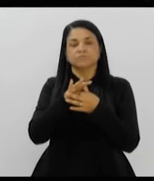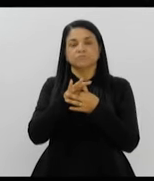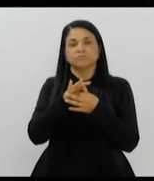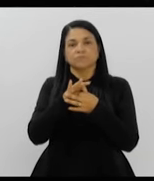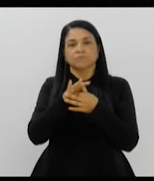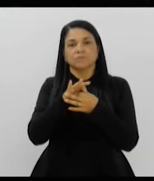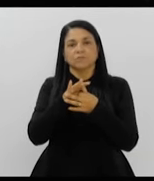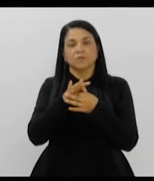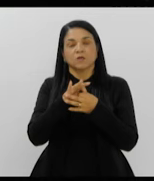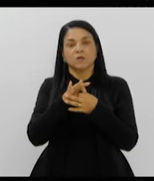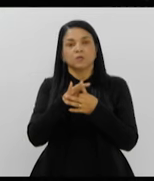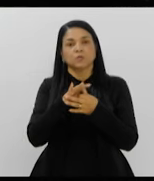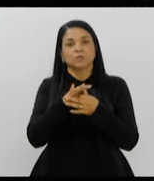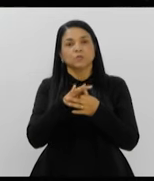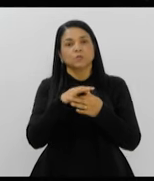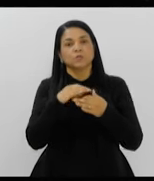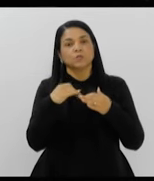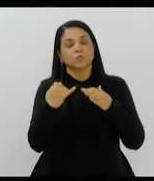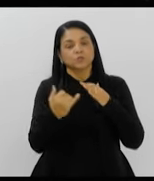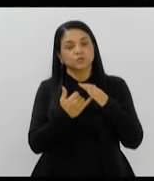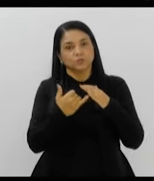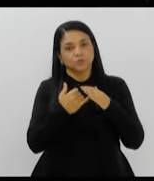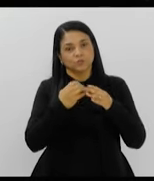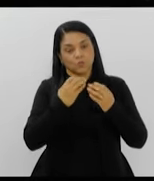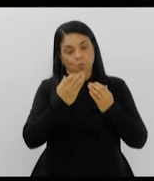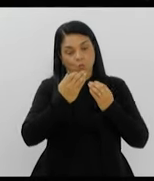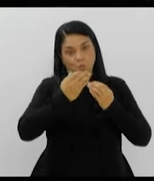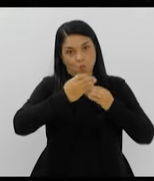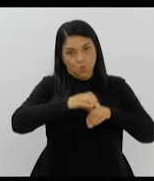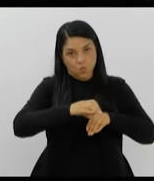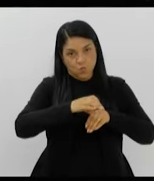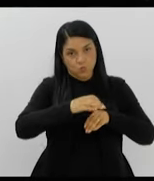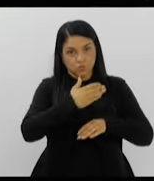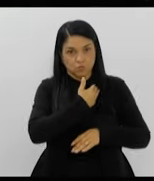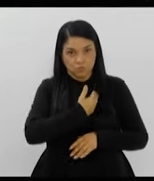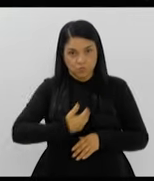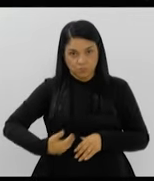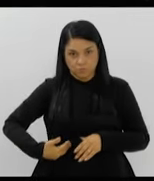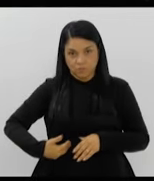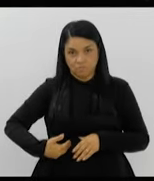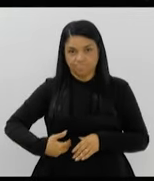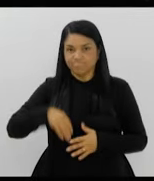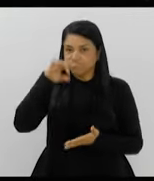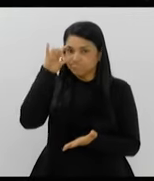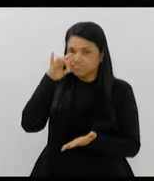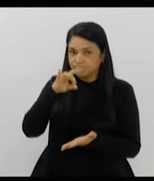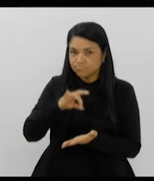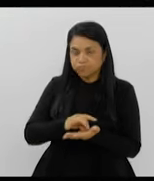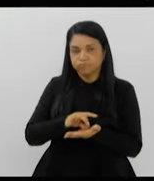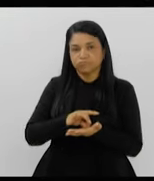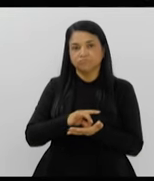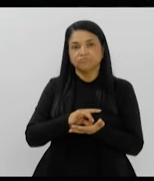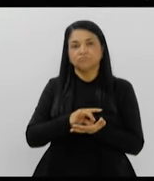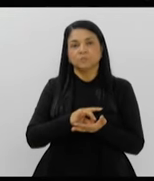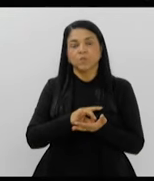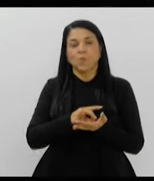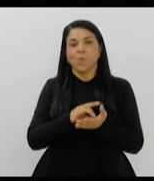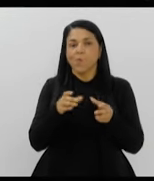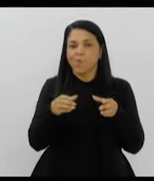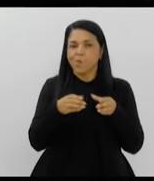do Concurso Público, para que a gente possa, de fato, ter um corpo